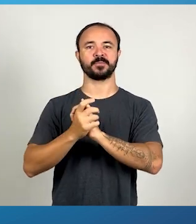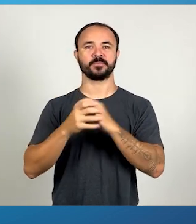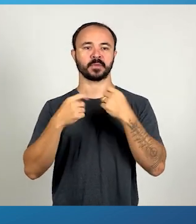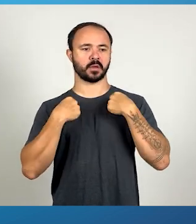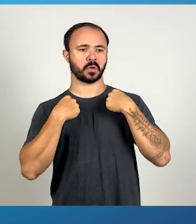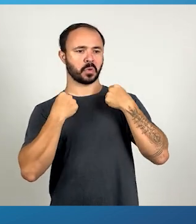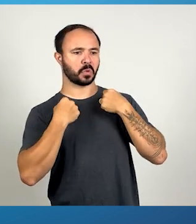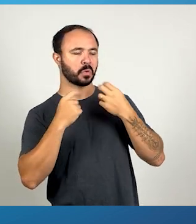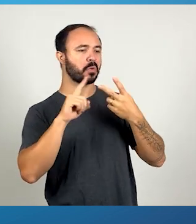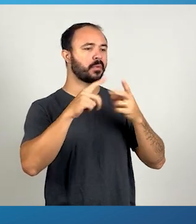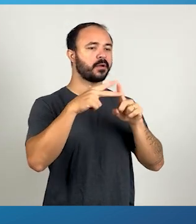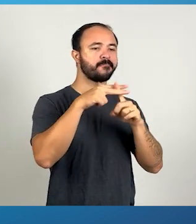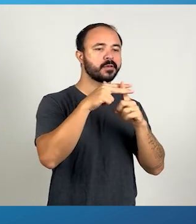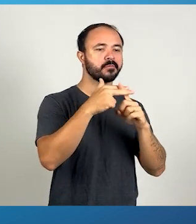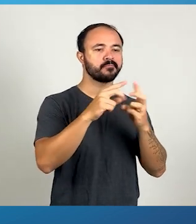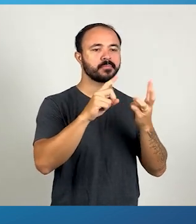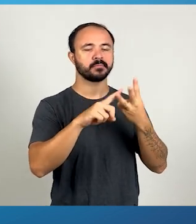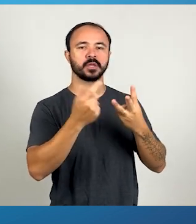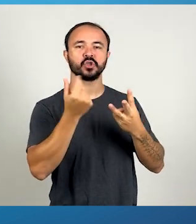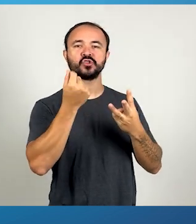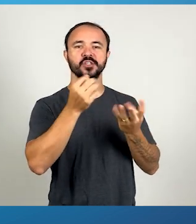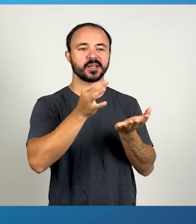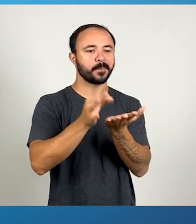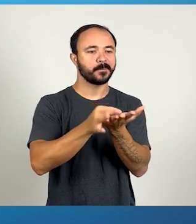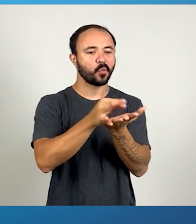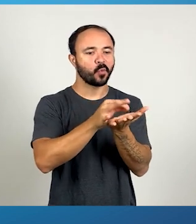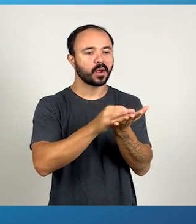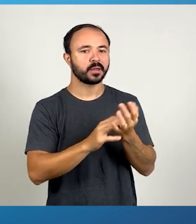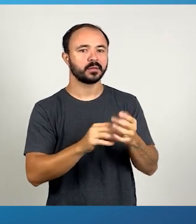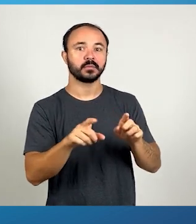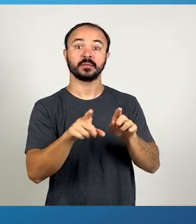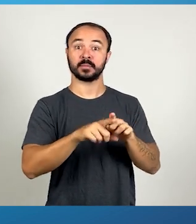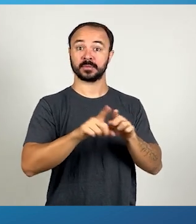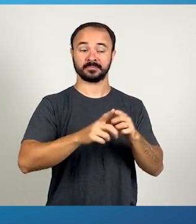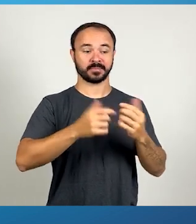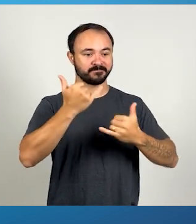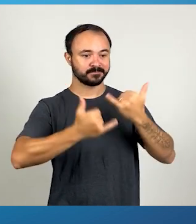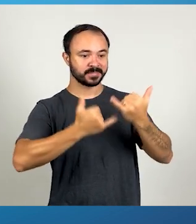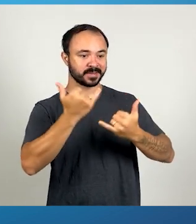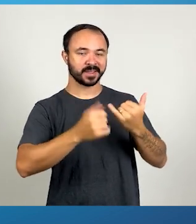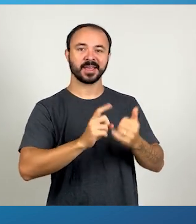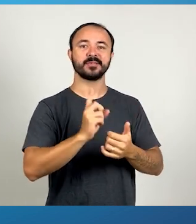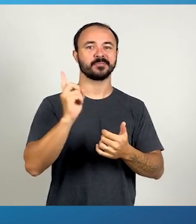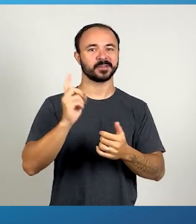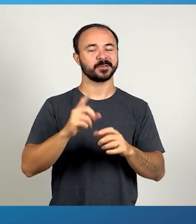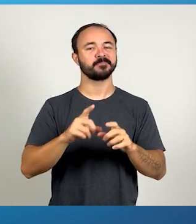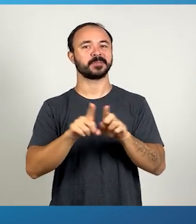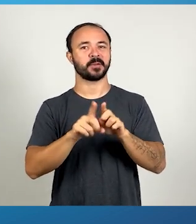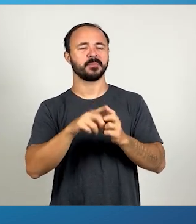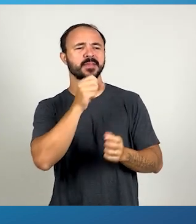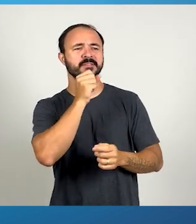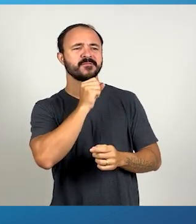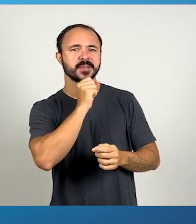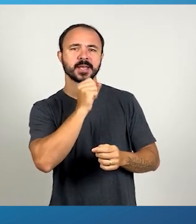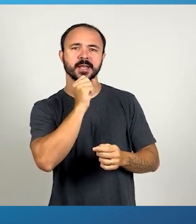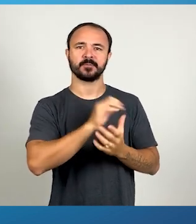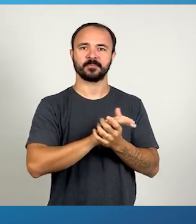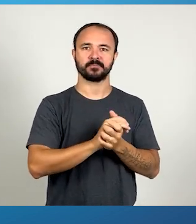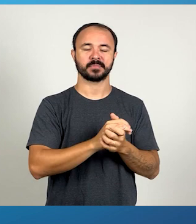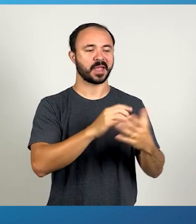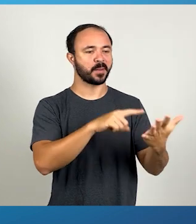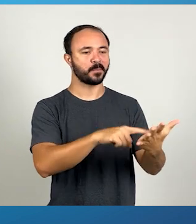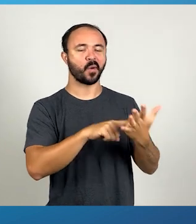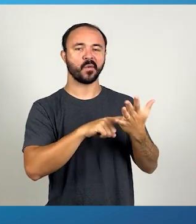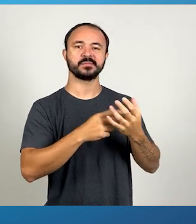Roupas, ferramentas, moedas e até mesmo brinquedos antigos são como tesouros, que nos